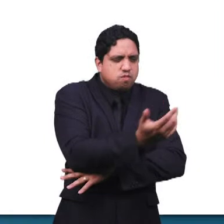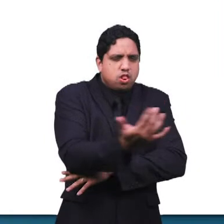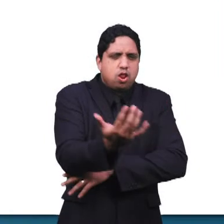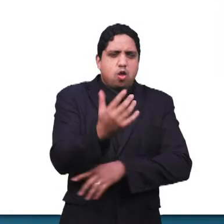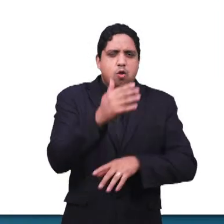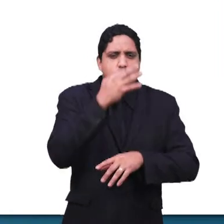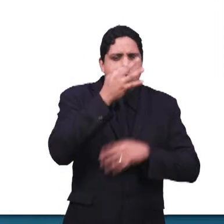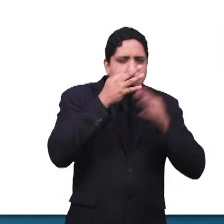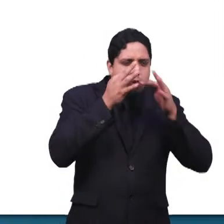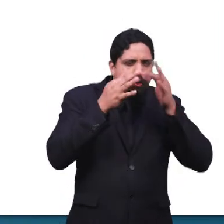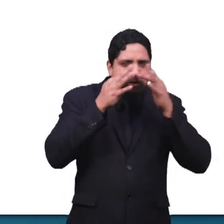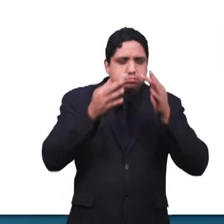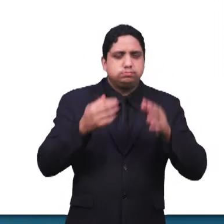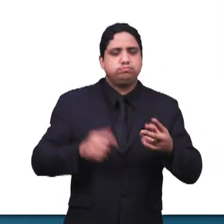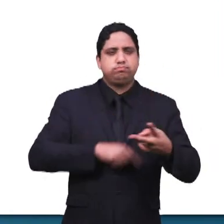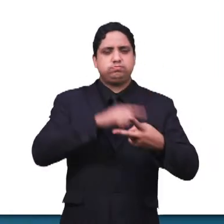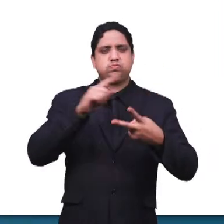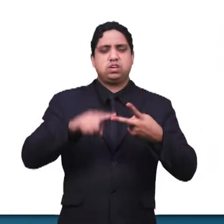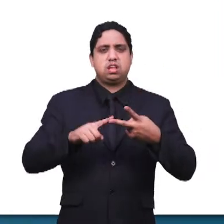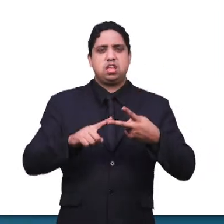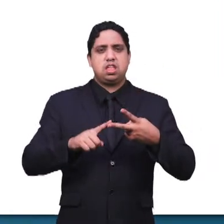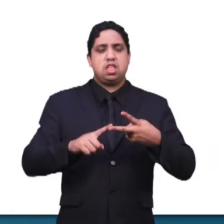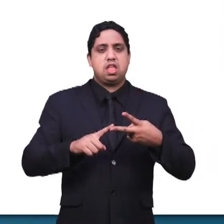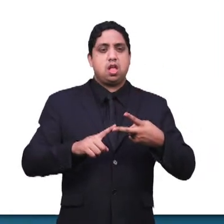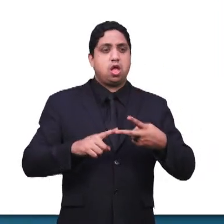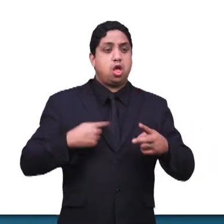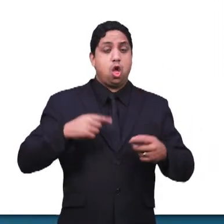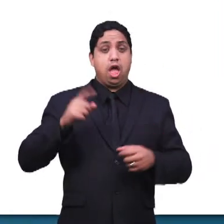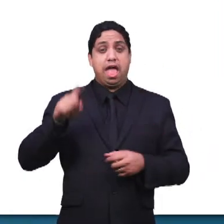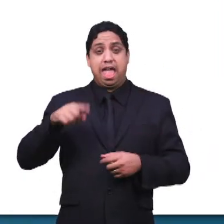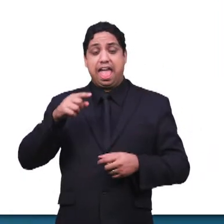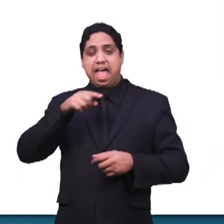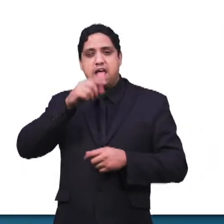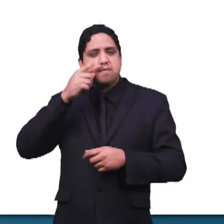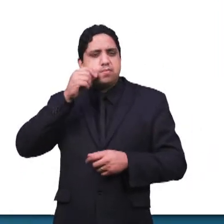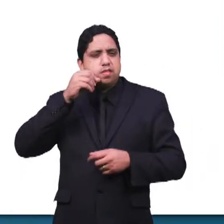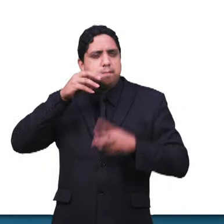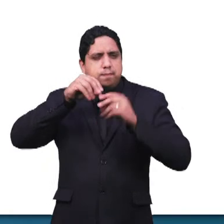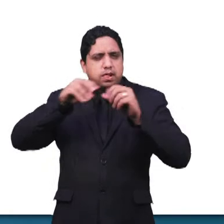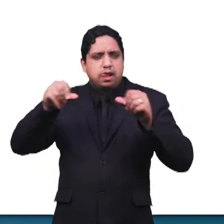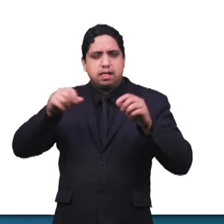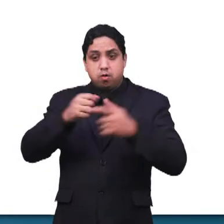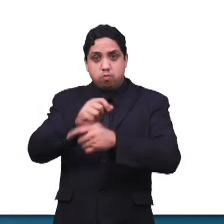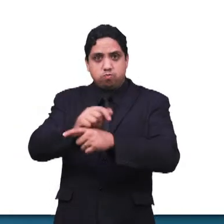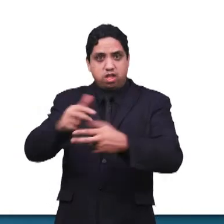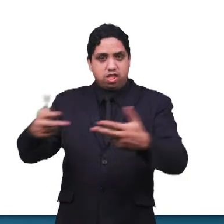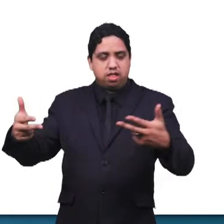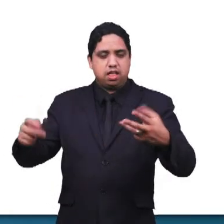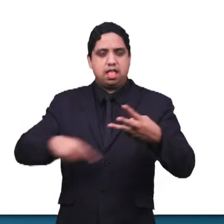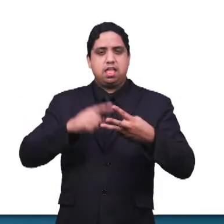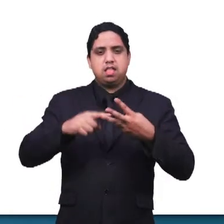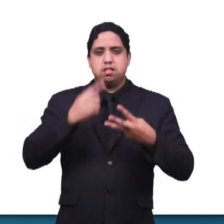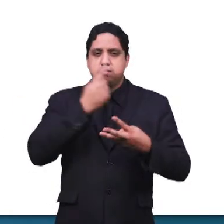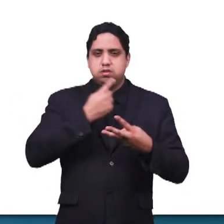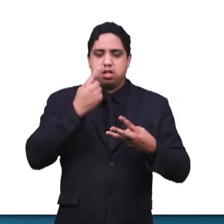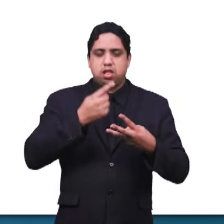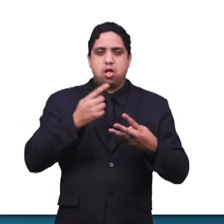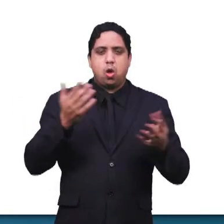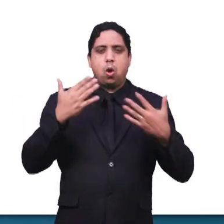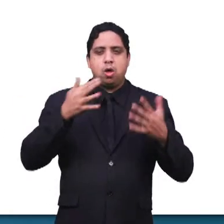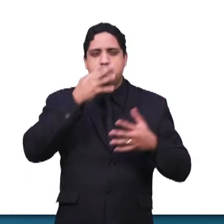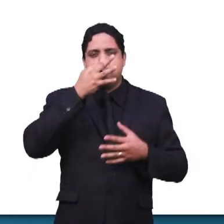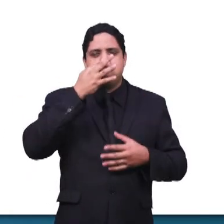B, como colinas de ervas aromáticas. E letra C, os seus lábios são como lírios